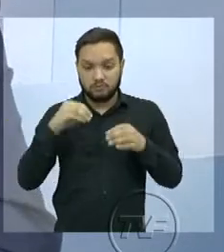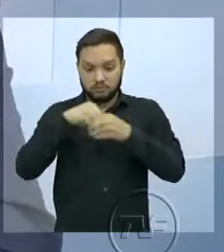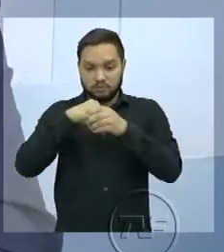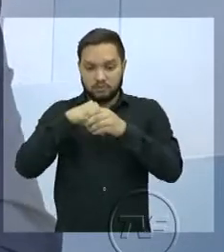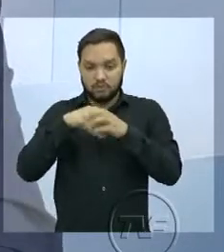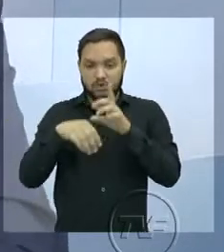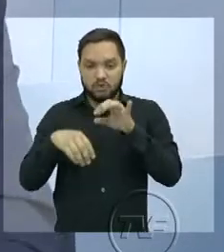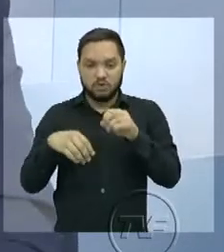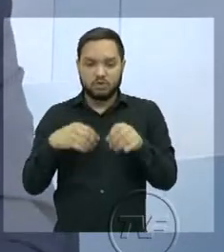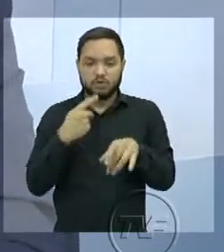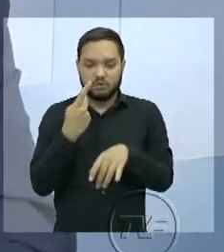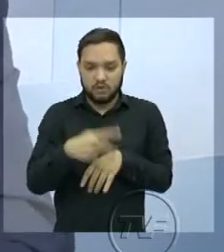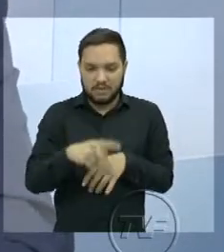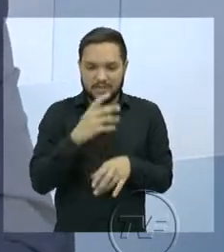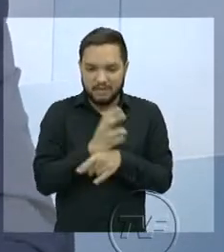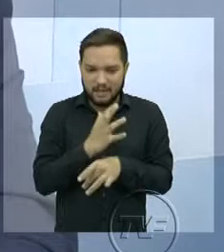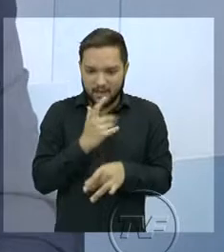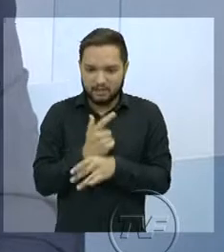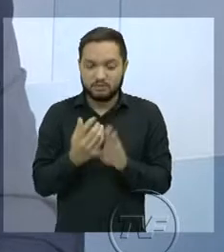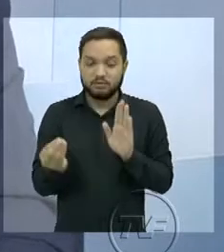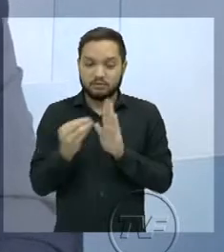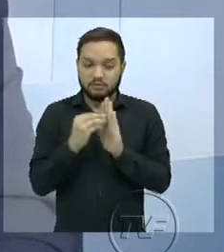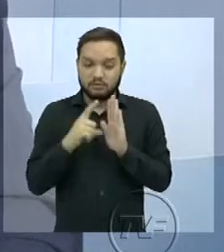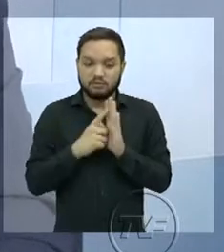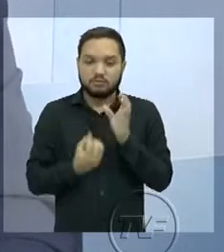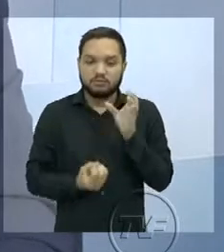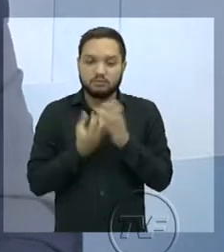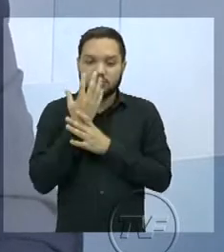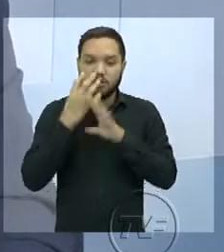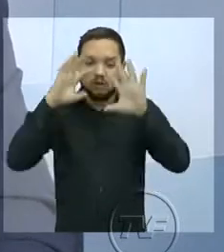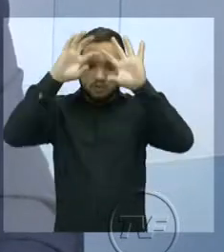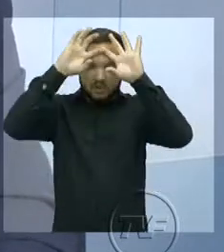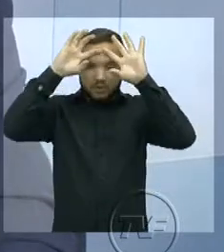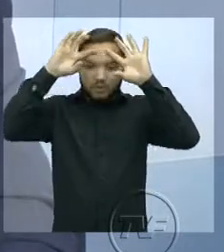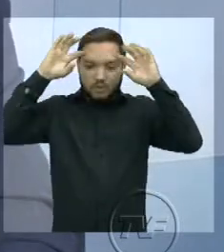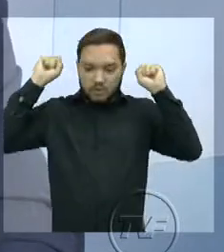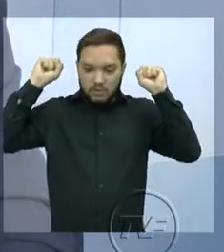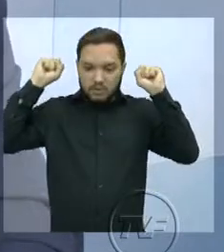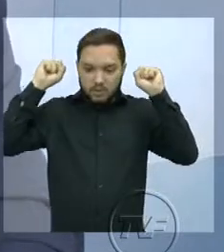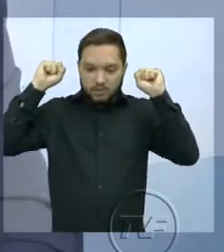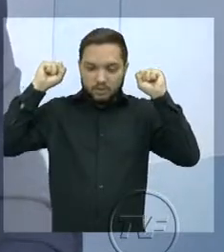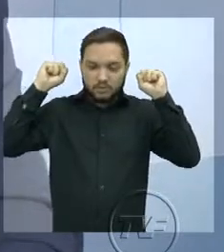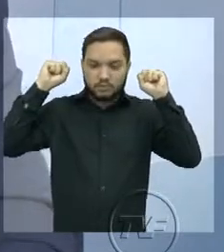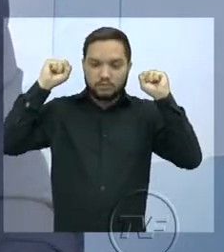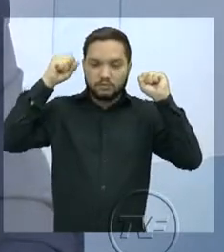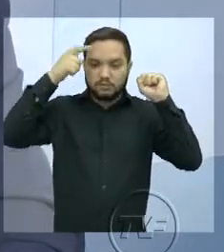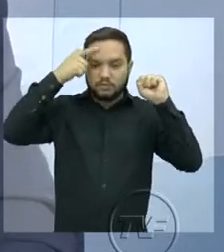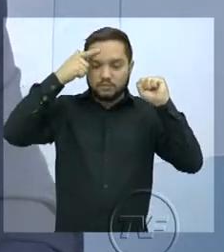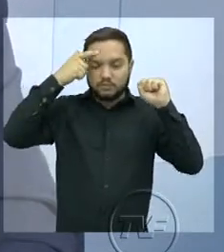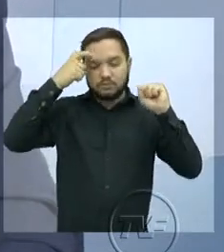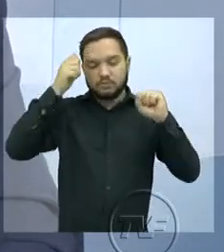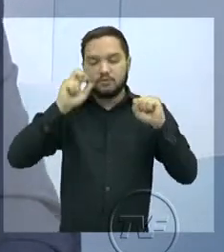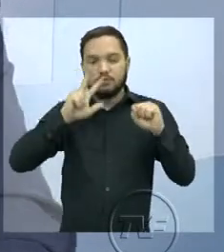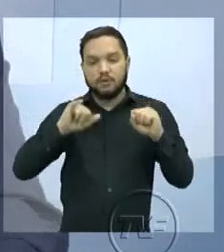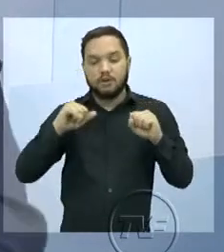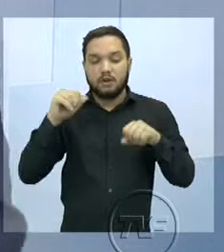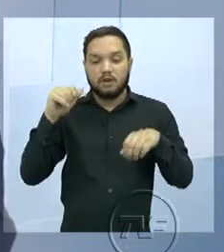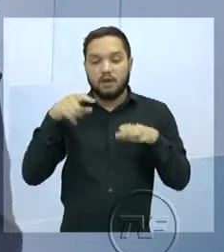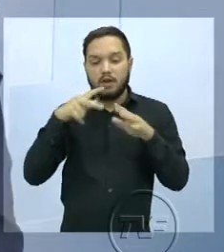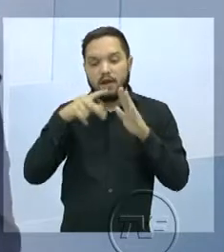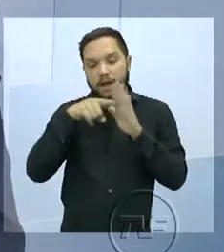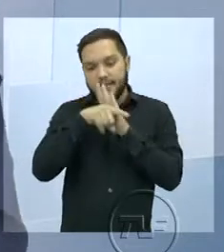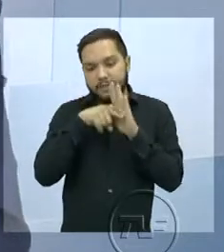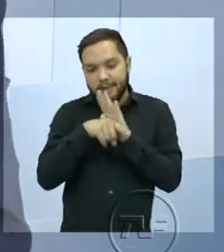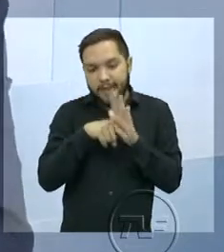uma proposta de criar uma espécie de um conselho permanente, que vai, a partir de então, analisar toda e qualquer mudança do